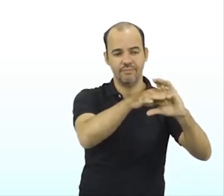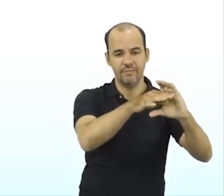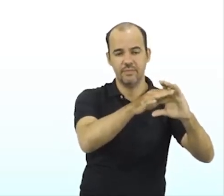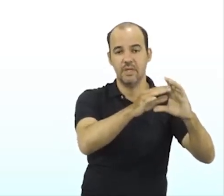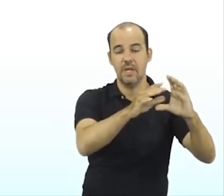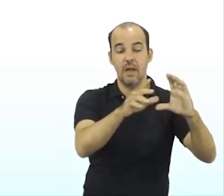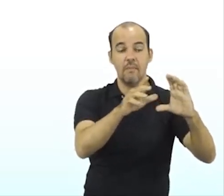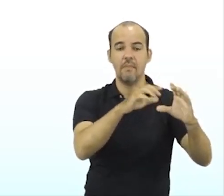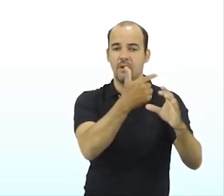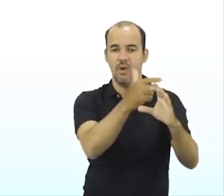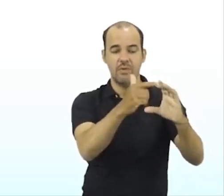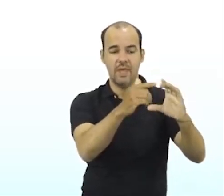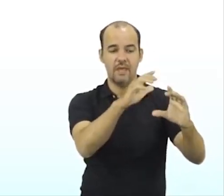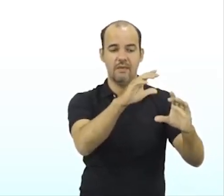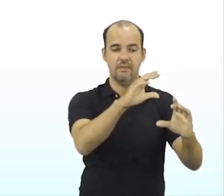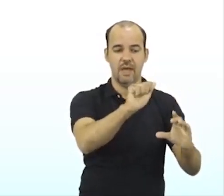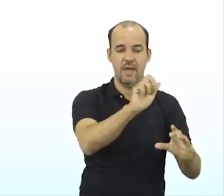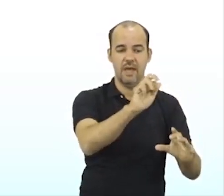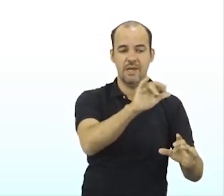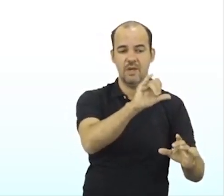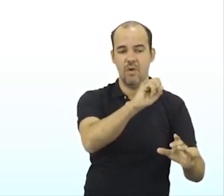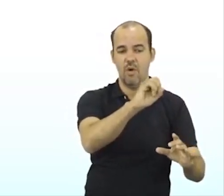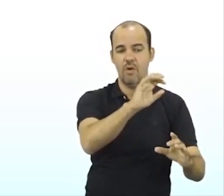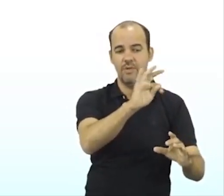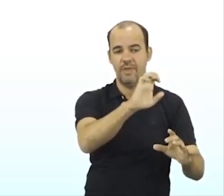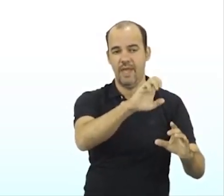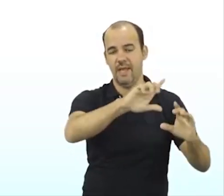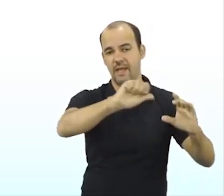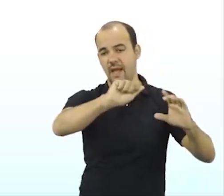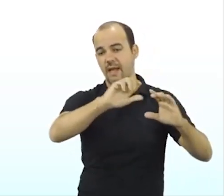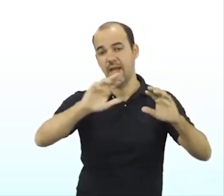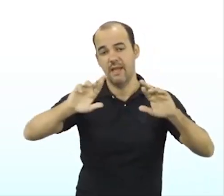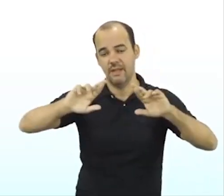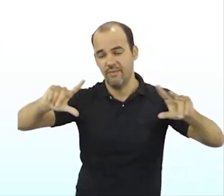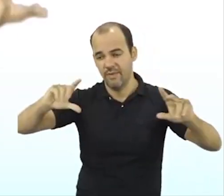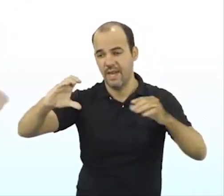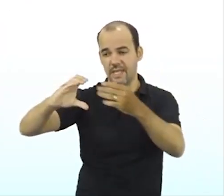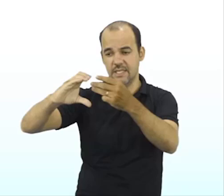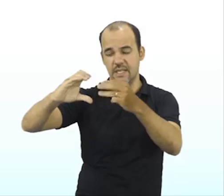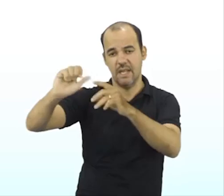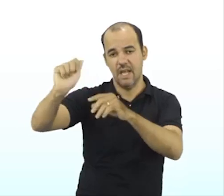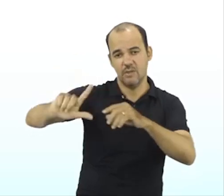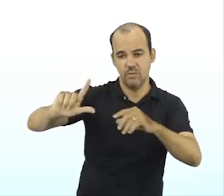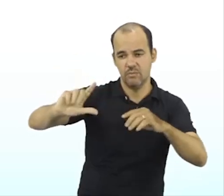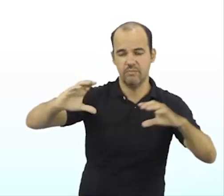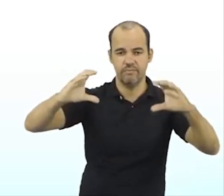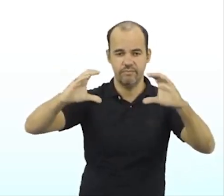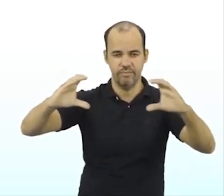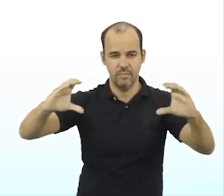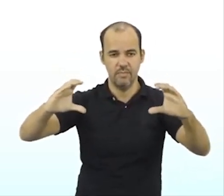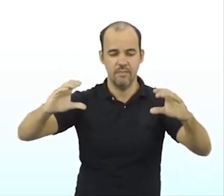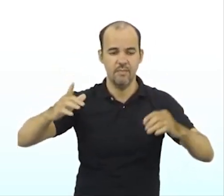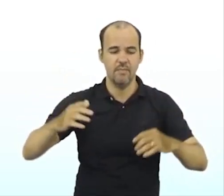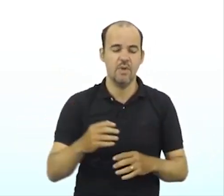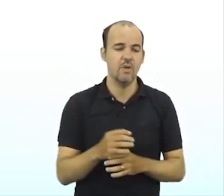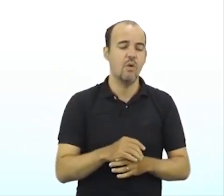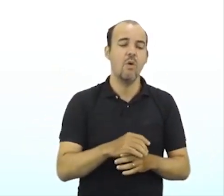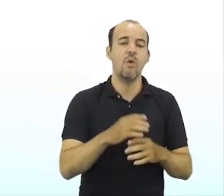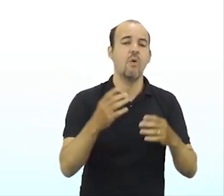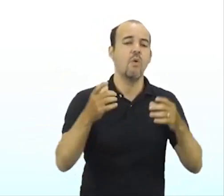cuidado com isso. Agora, pode ser que você tenha uma dúvida aí. Tá, Tubarão, eu entendi, mas assim, onde é que eu vou encontrar essas células? Para ficar bem